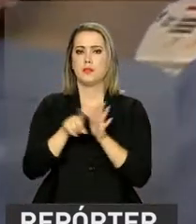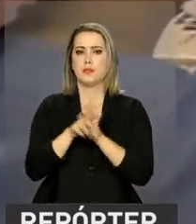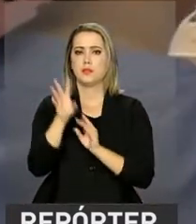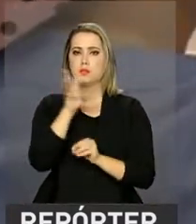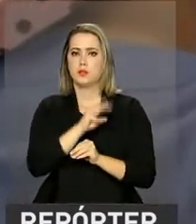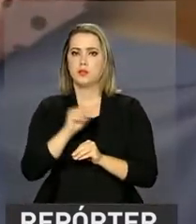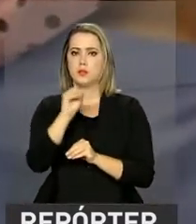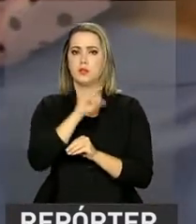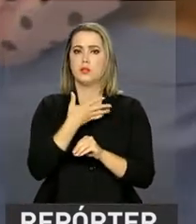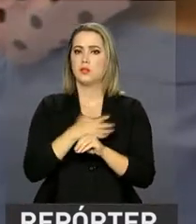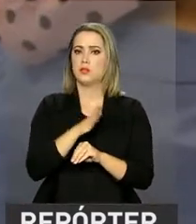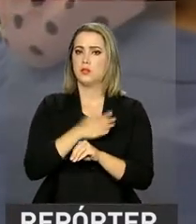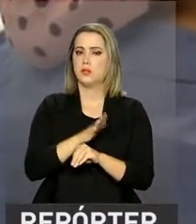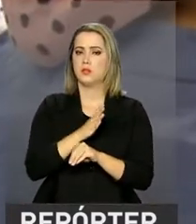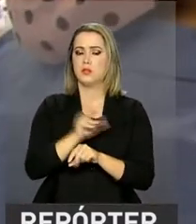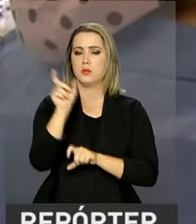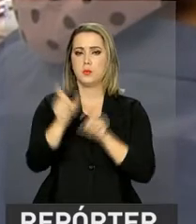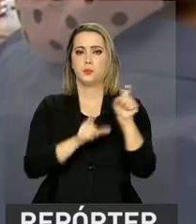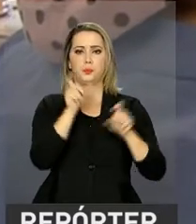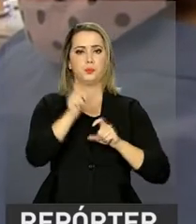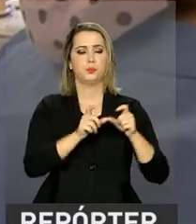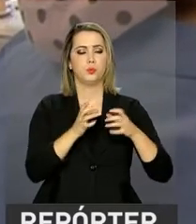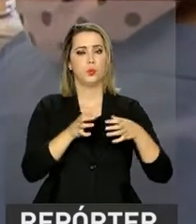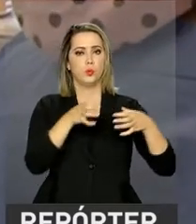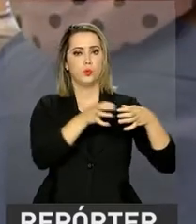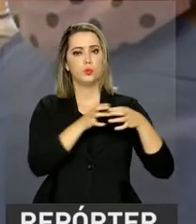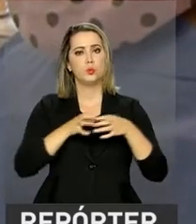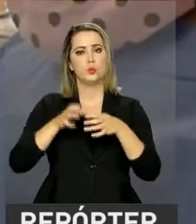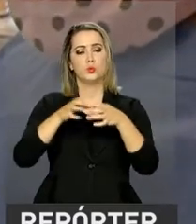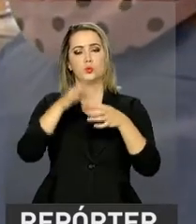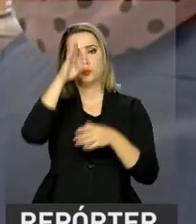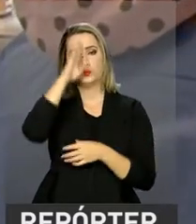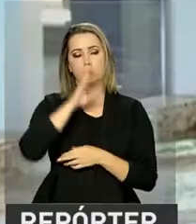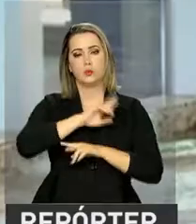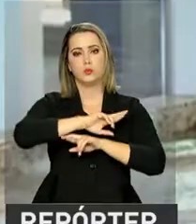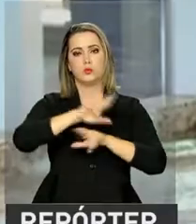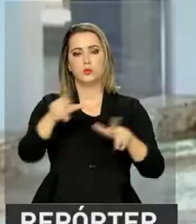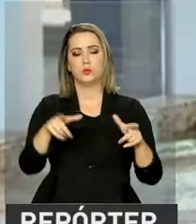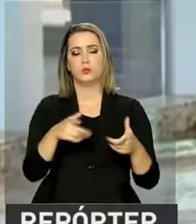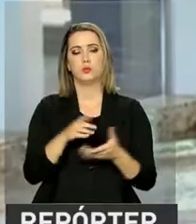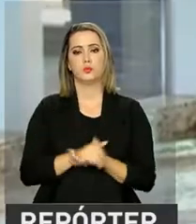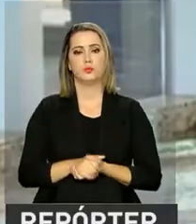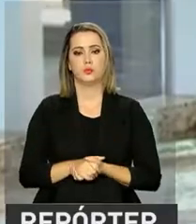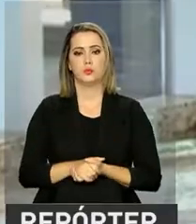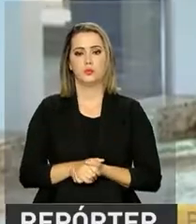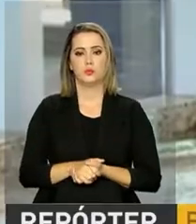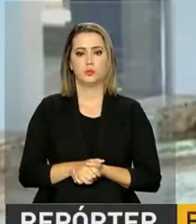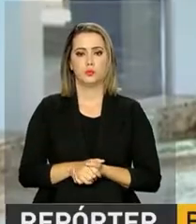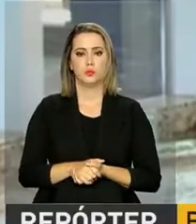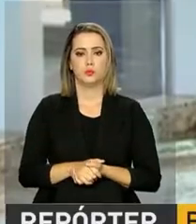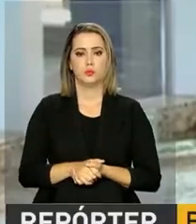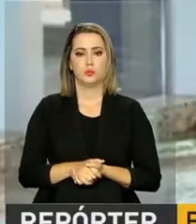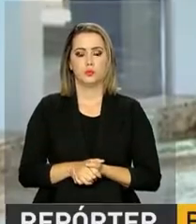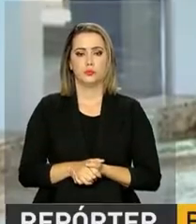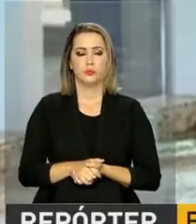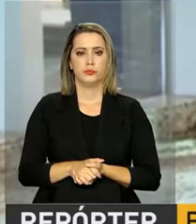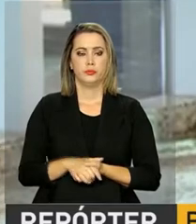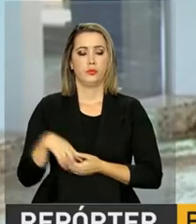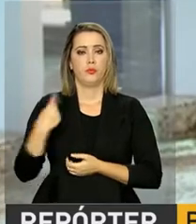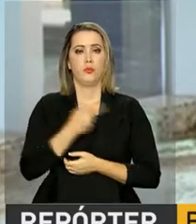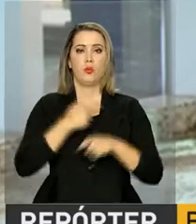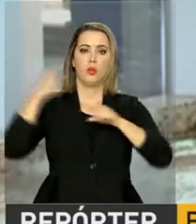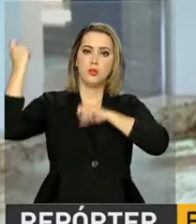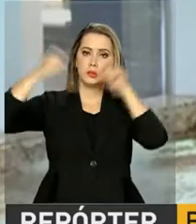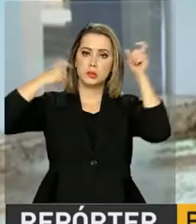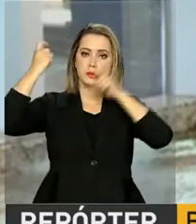tratamentos e capacitação de profissionais da rede pública de várias regiões do país. Nós temos a preocupação de gerar